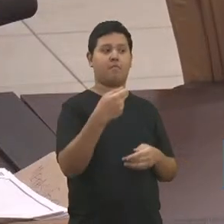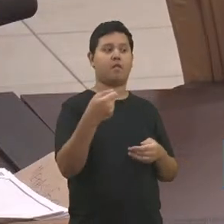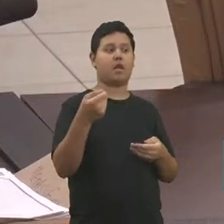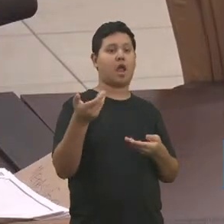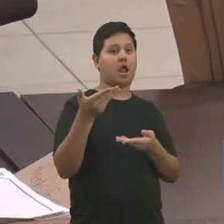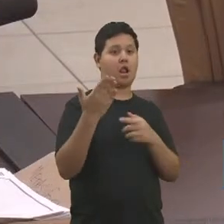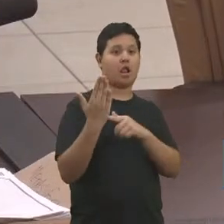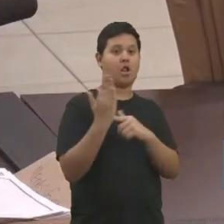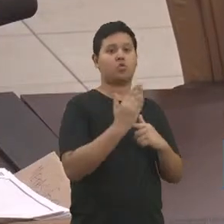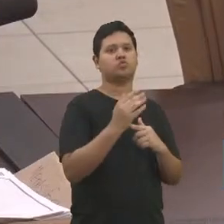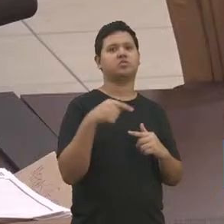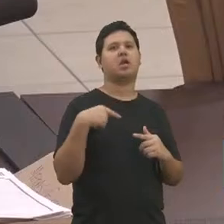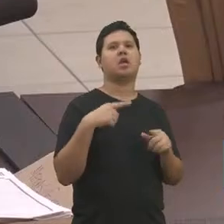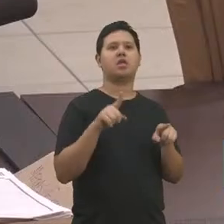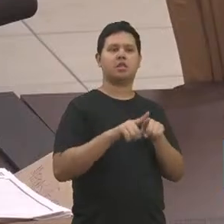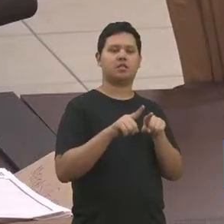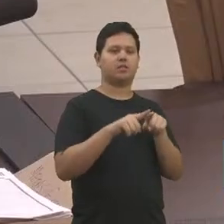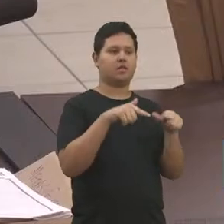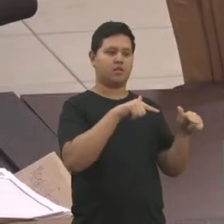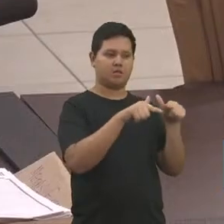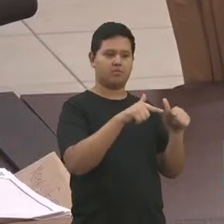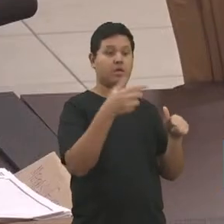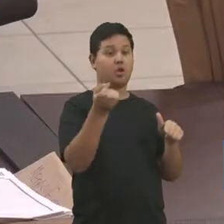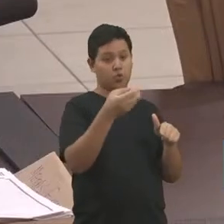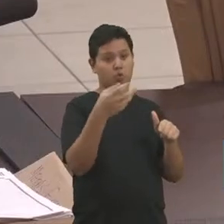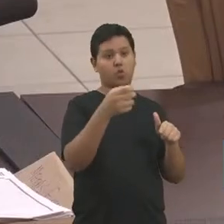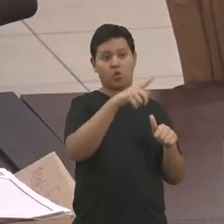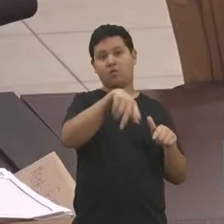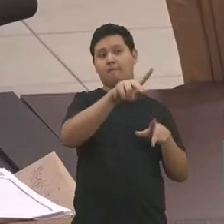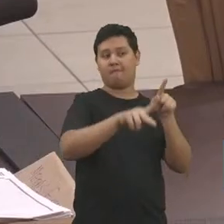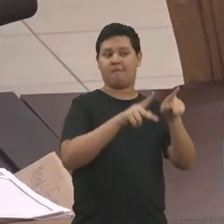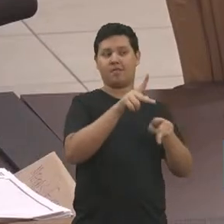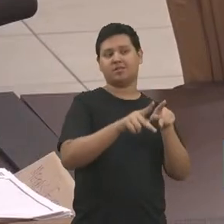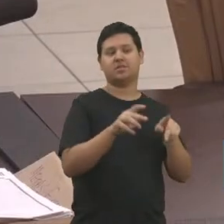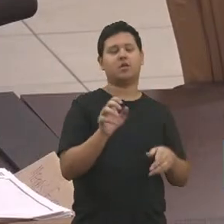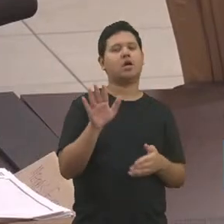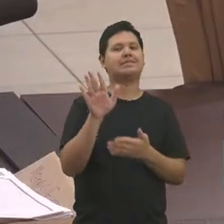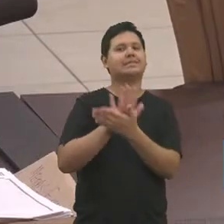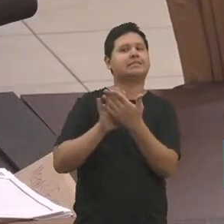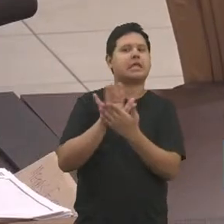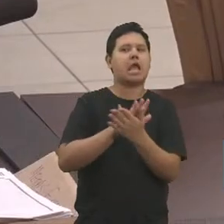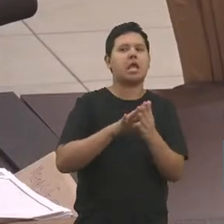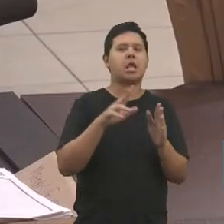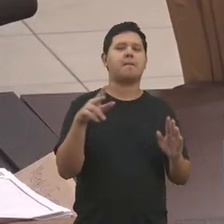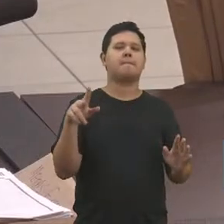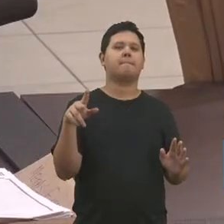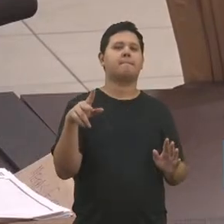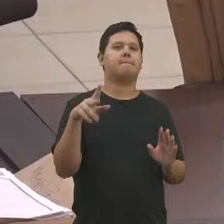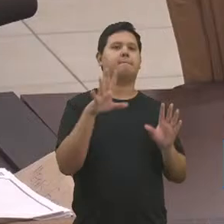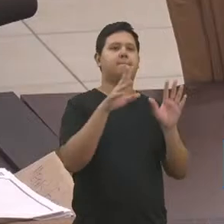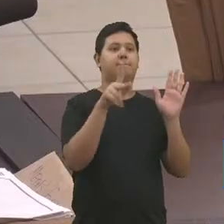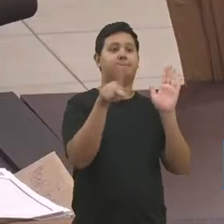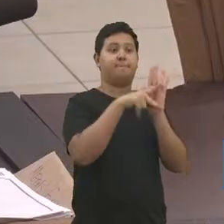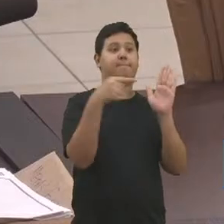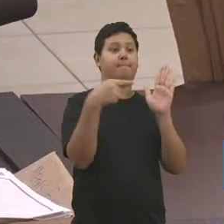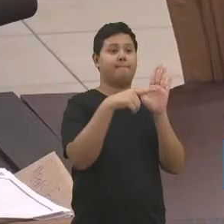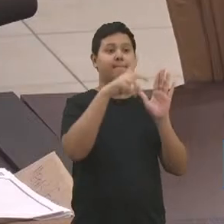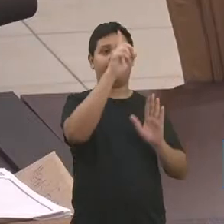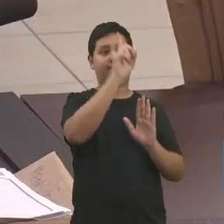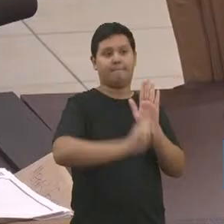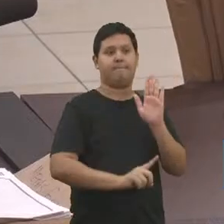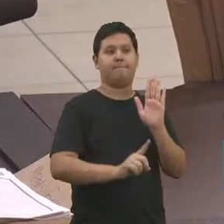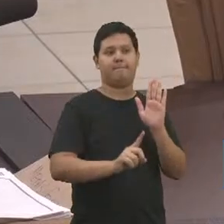a gente gerar emprego e renda. Então, sem o plano diretor, a gente já percebeu que não tem segurança